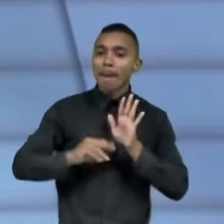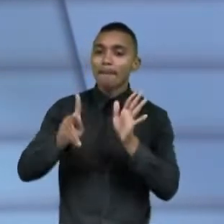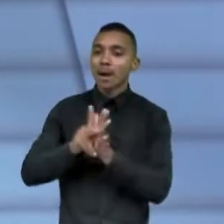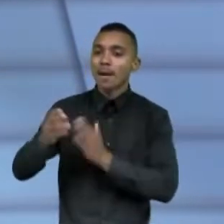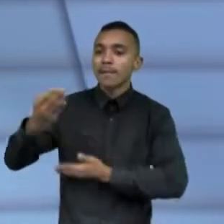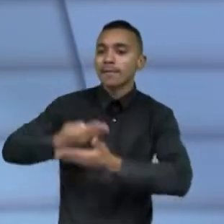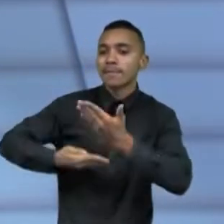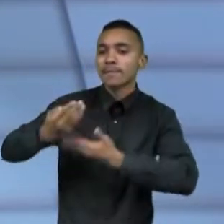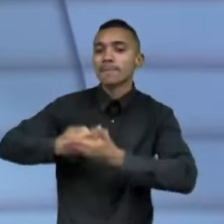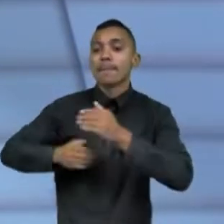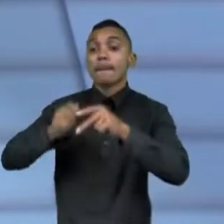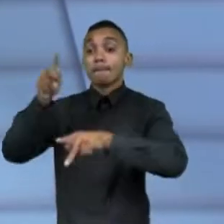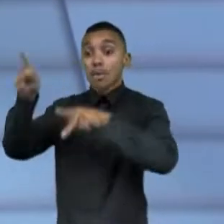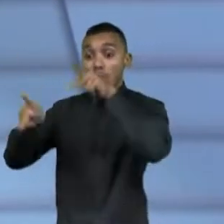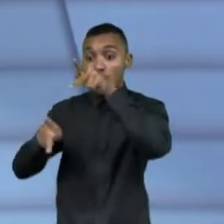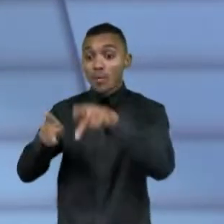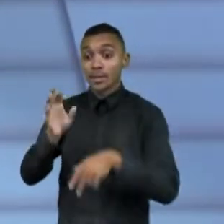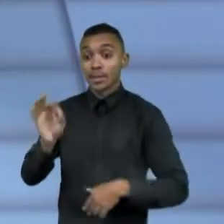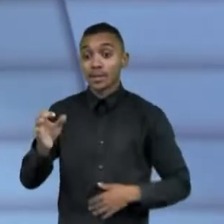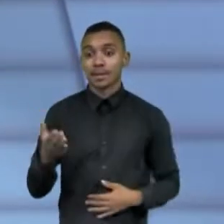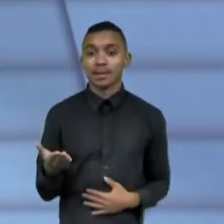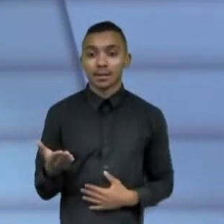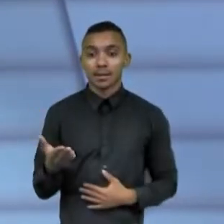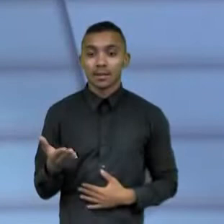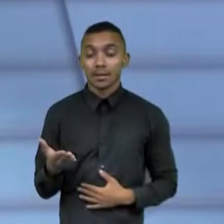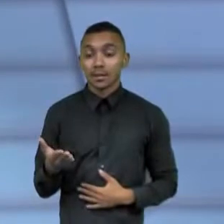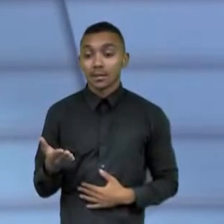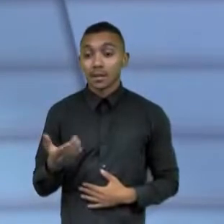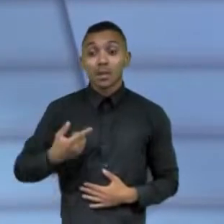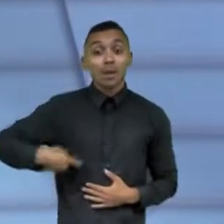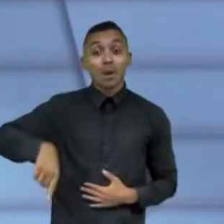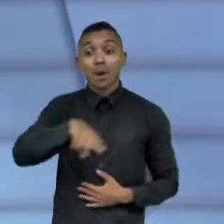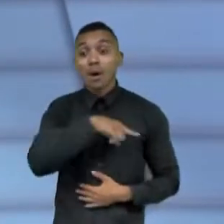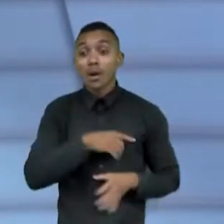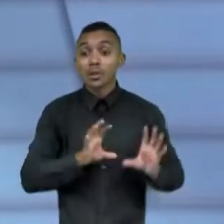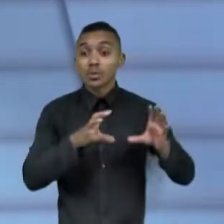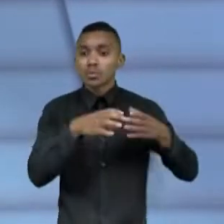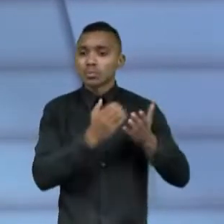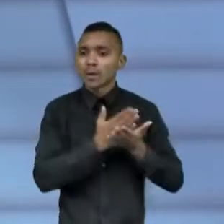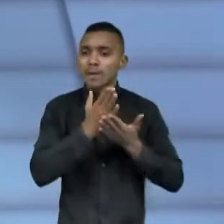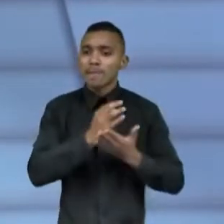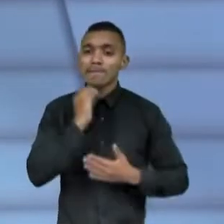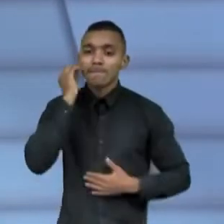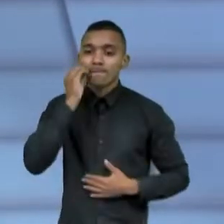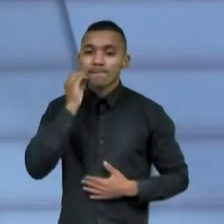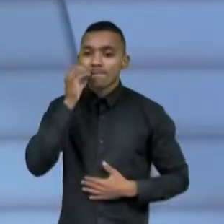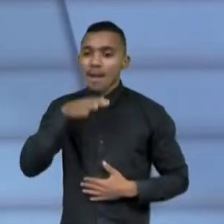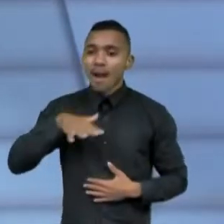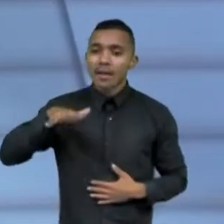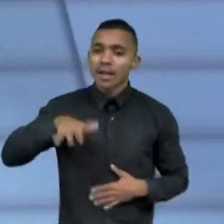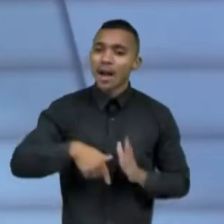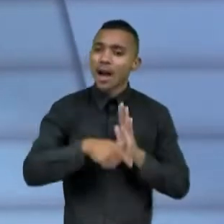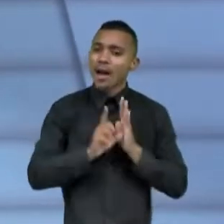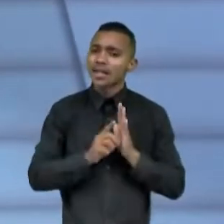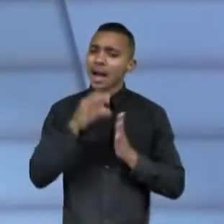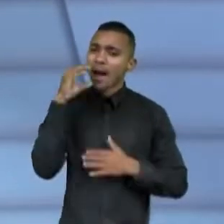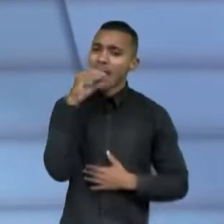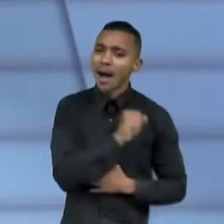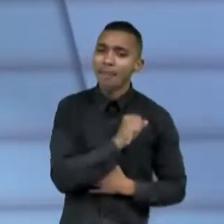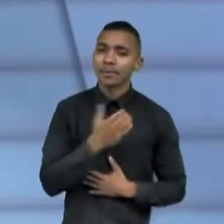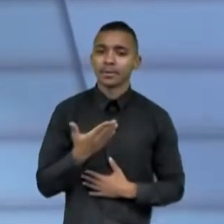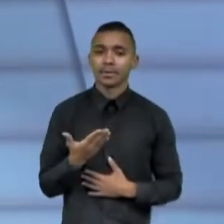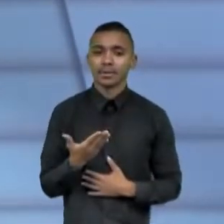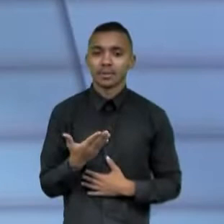Né? E toda a nossa equipe tem esse histórico, né, de atuação prévia, mesmo antes da atuação